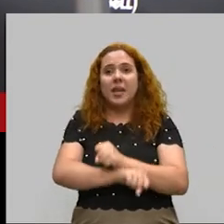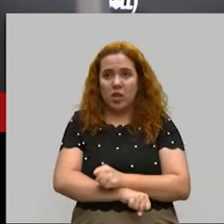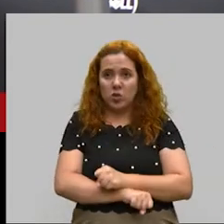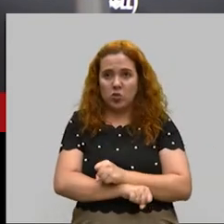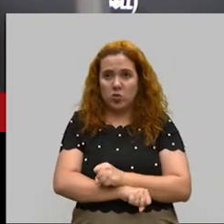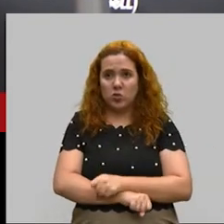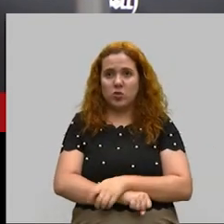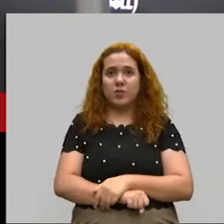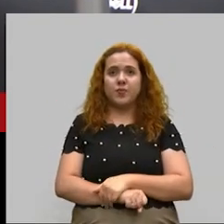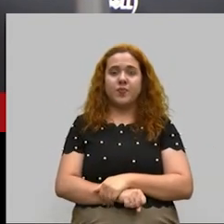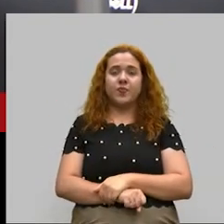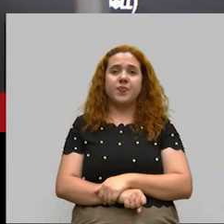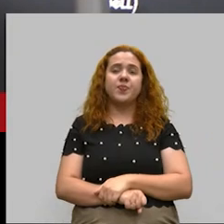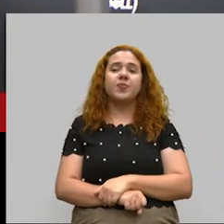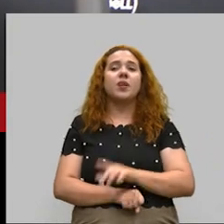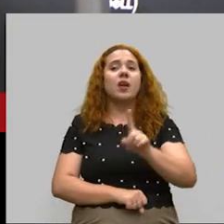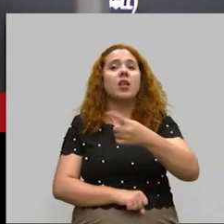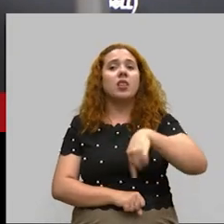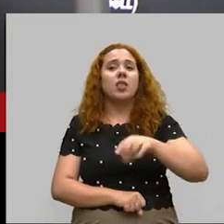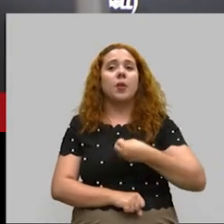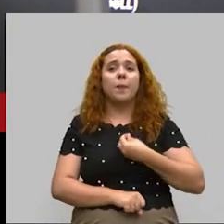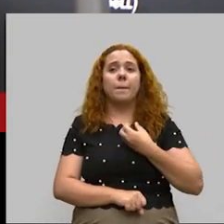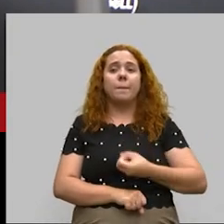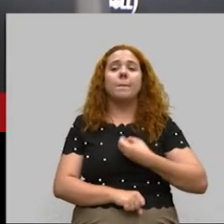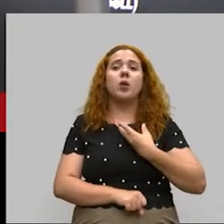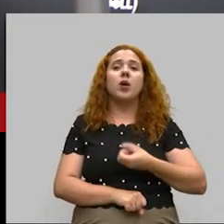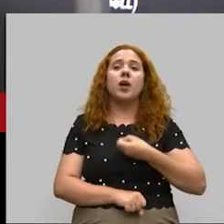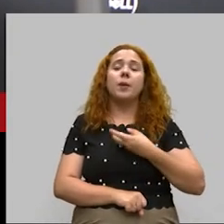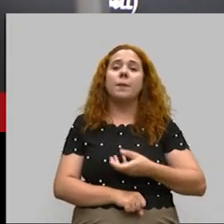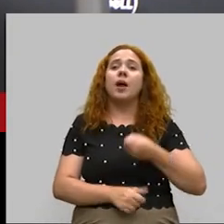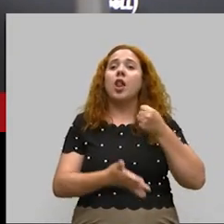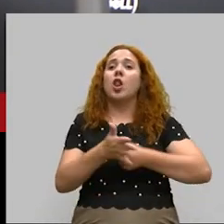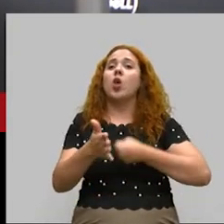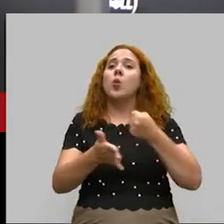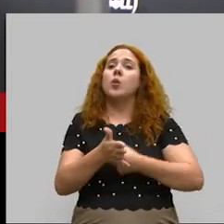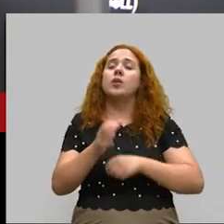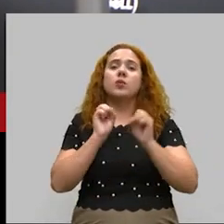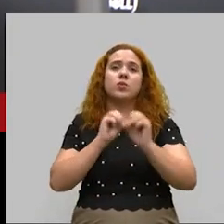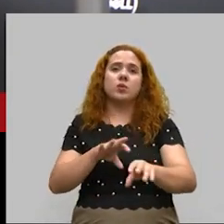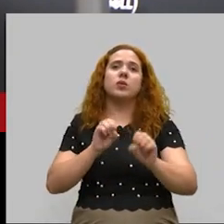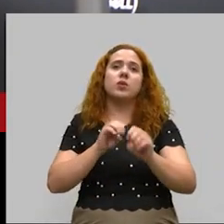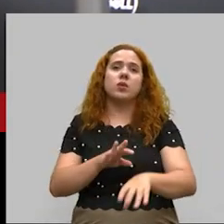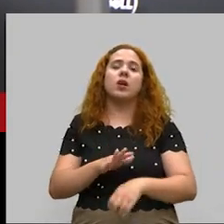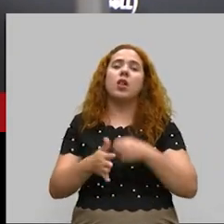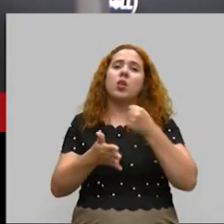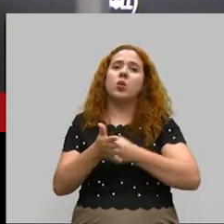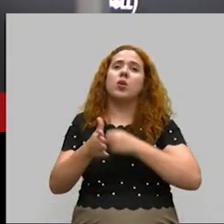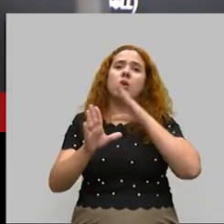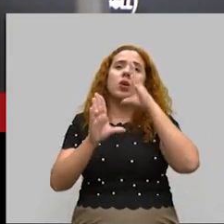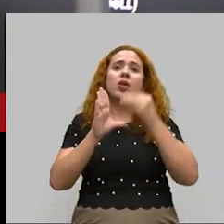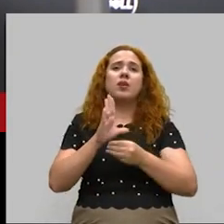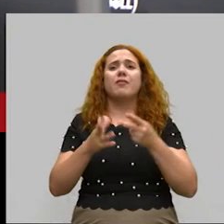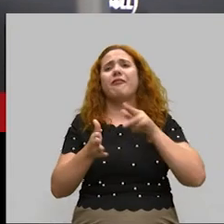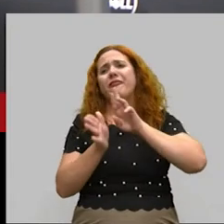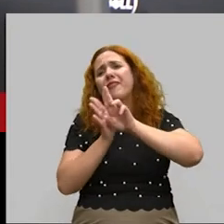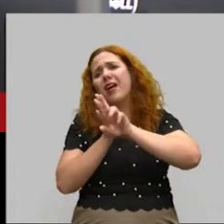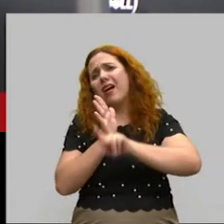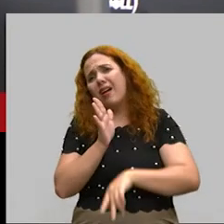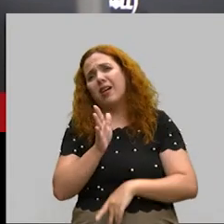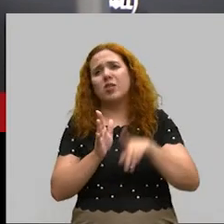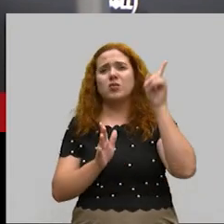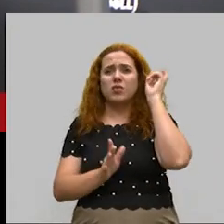através desse poema eu gostaria de falar que a luta da educação né do campo e a luta da educação quilombola ela enfrenta vários